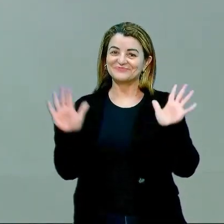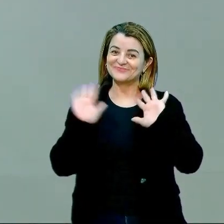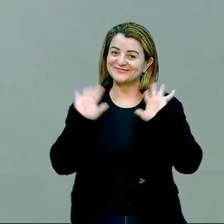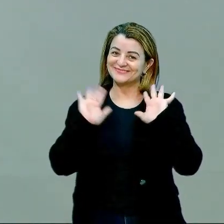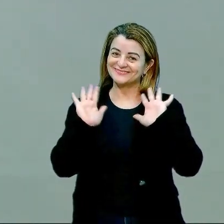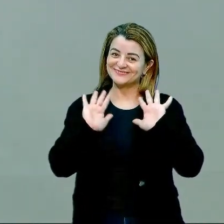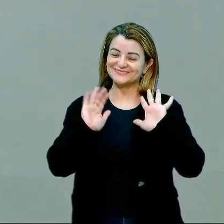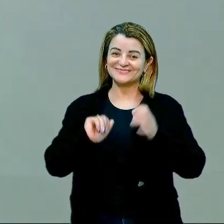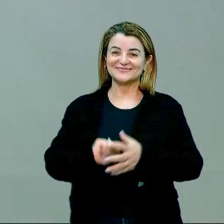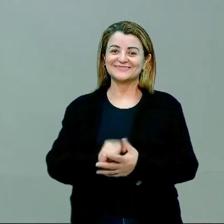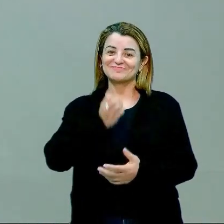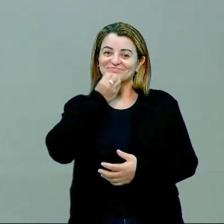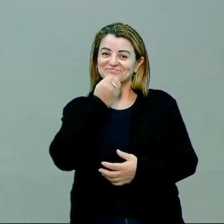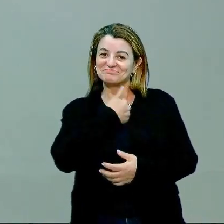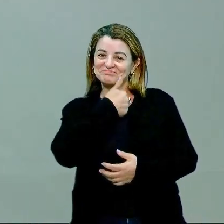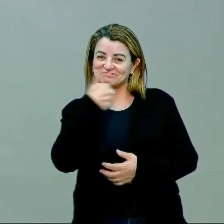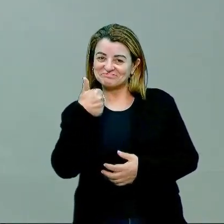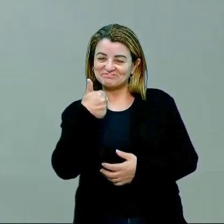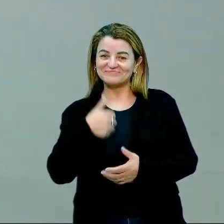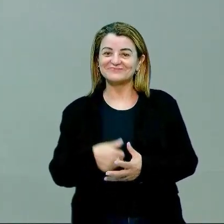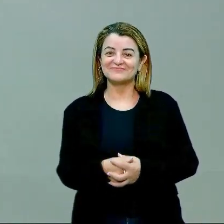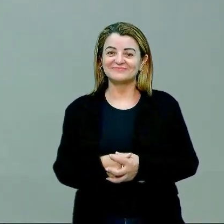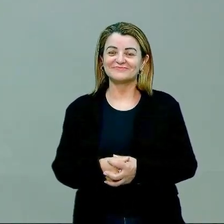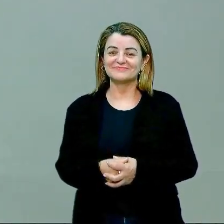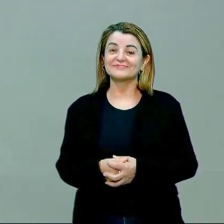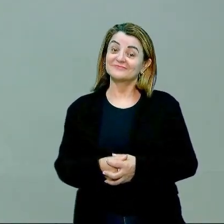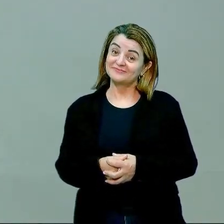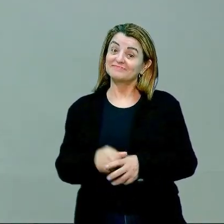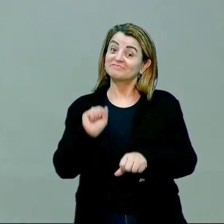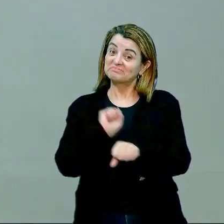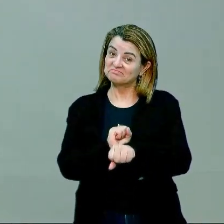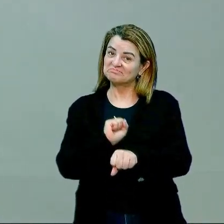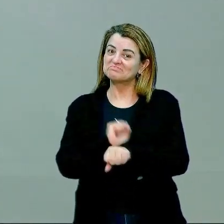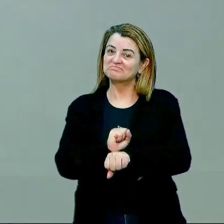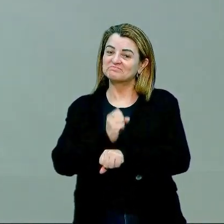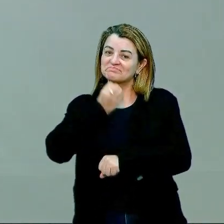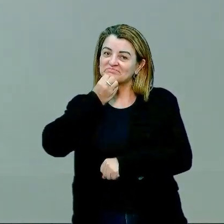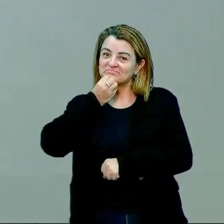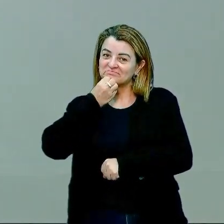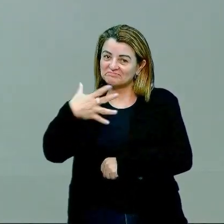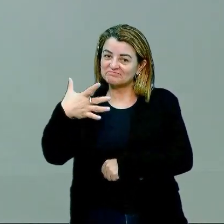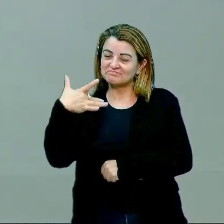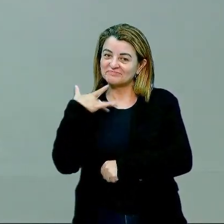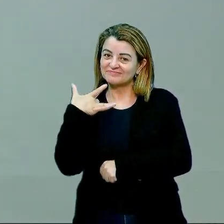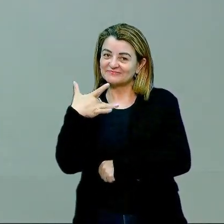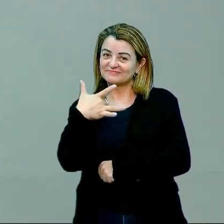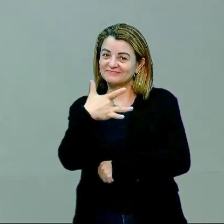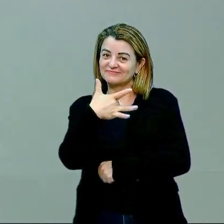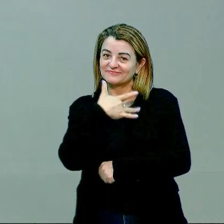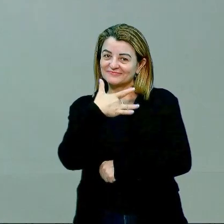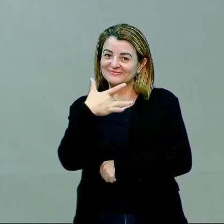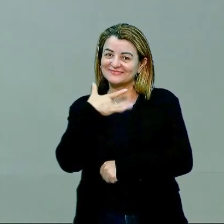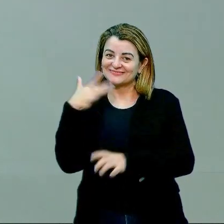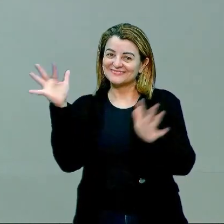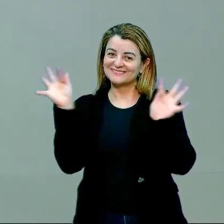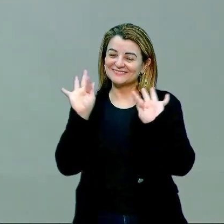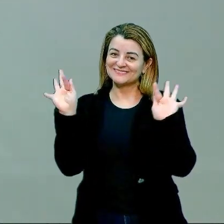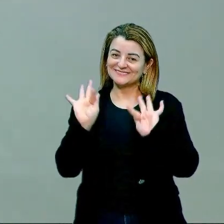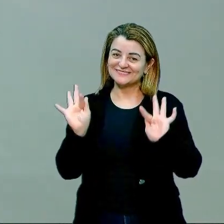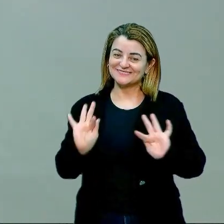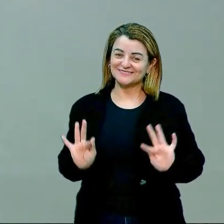Olá pessoal, tudo bem com vocês? Espero que vocês estejam bem, com muita saúde, muita